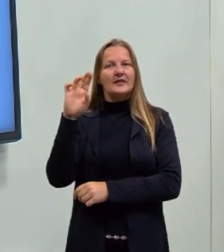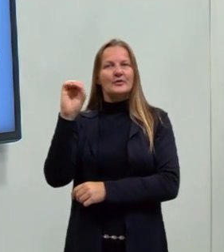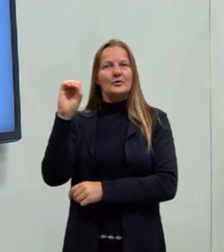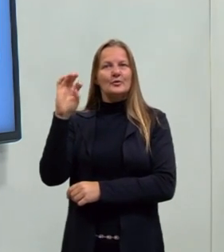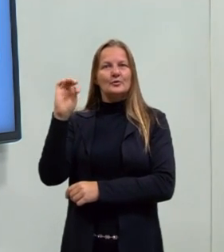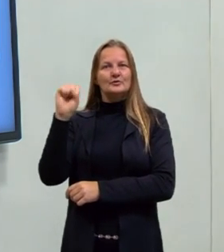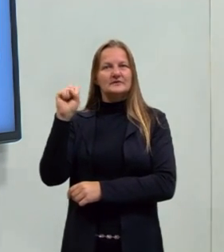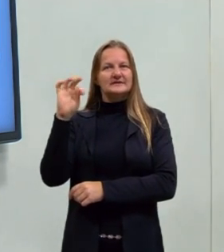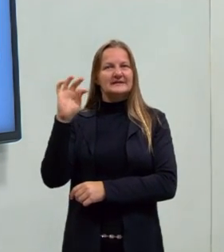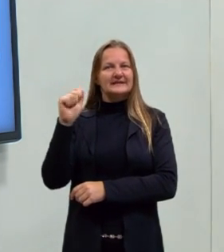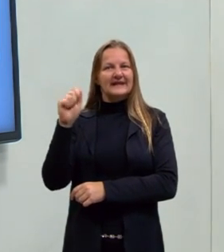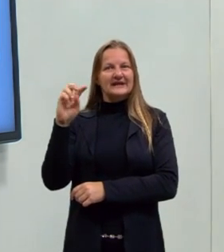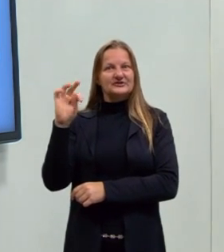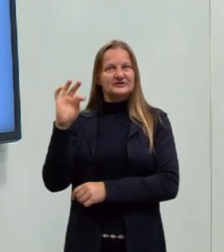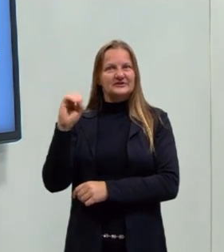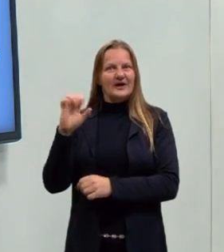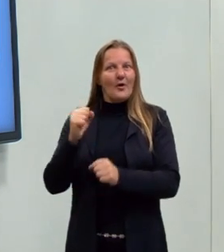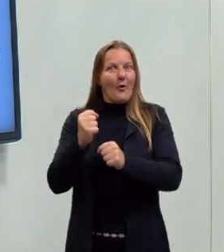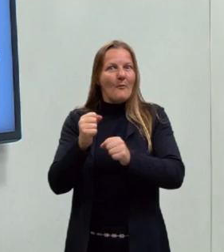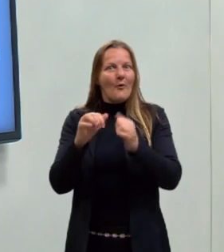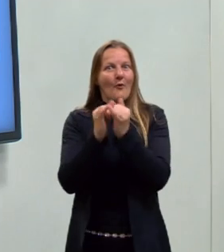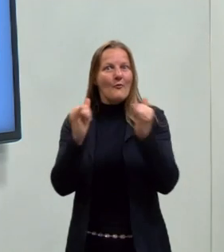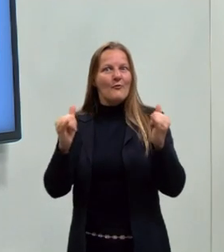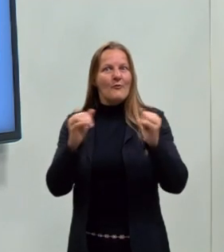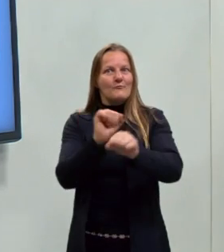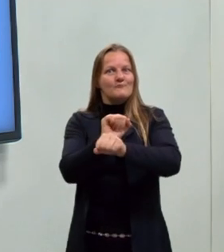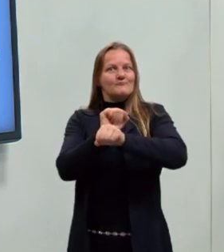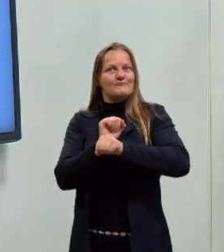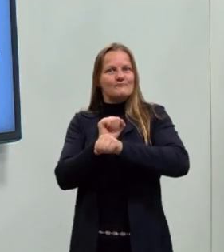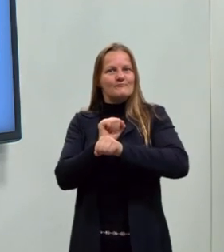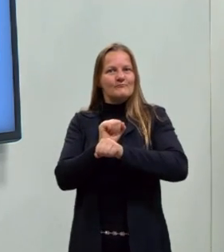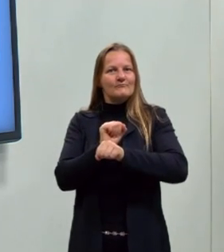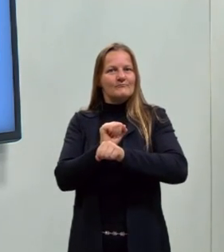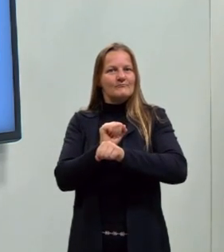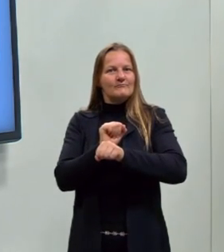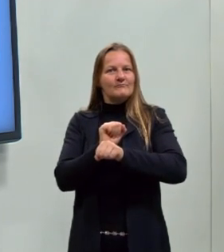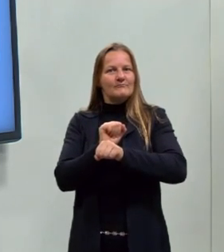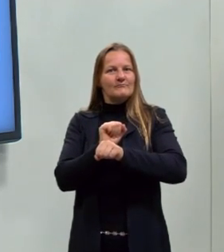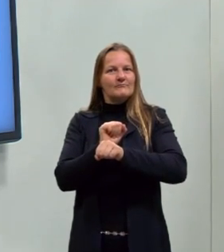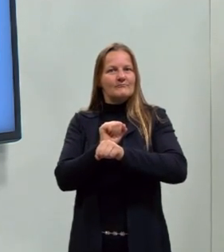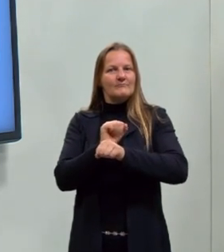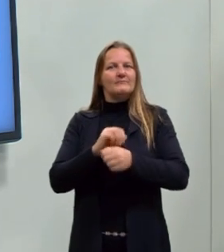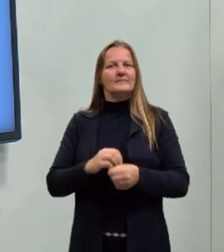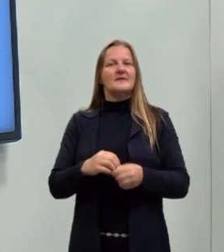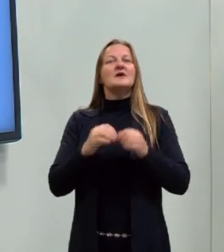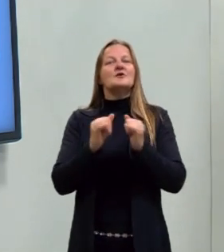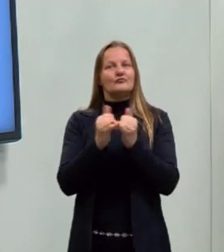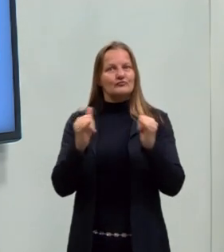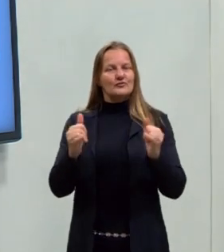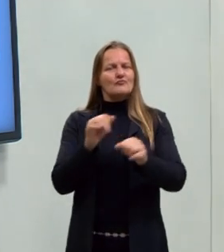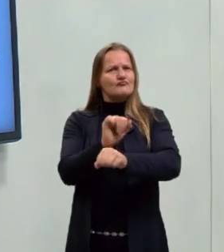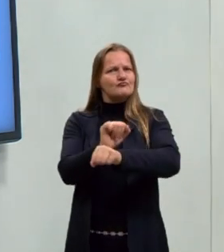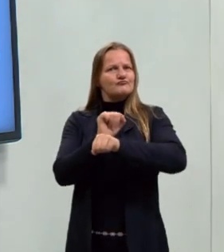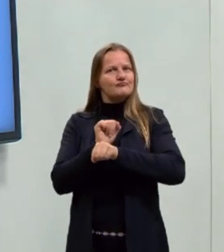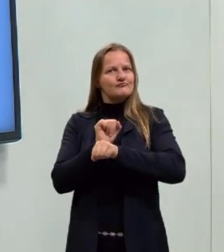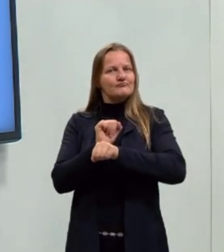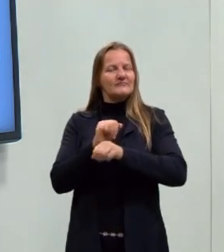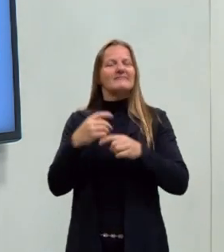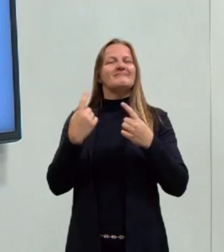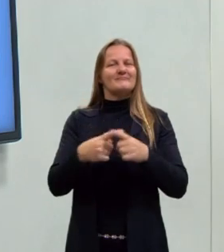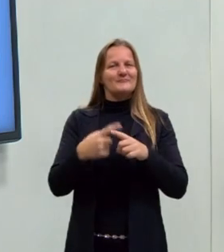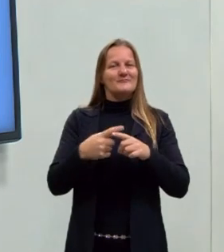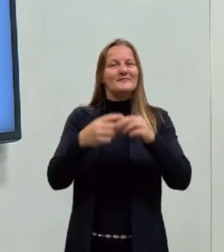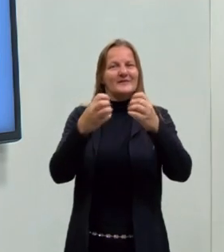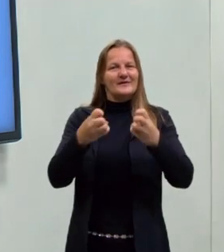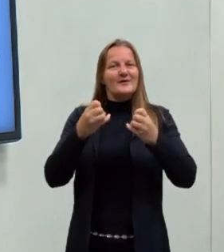as cargas a gente trata né eletricidade como cargas paradas né então cargas estáticas e